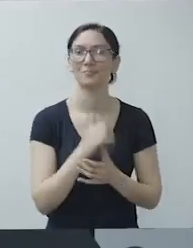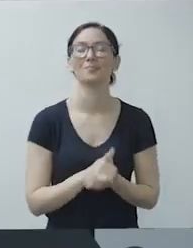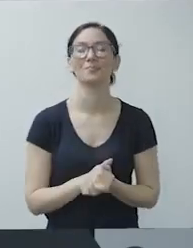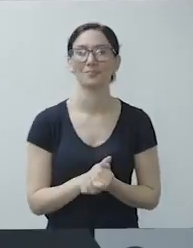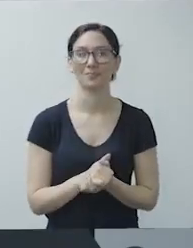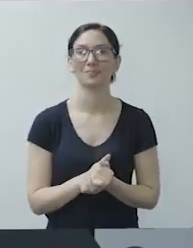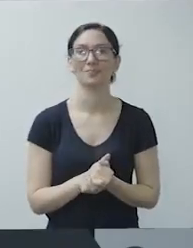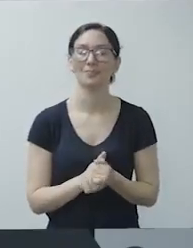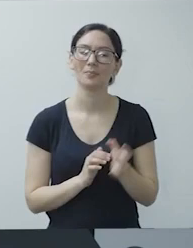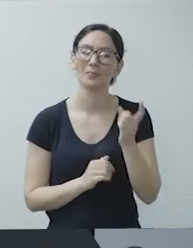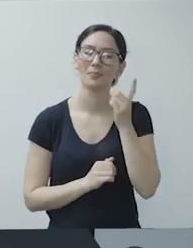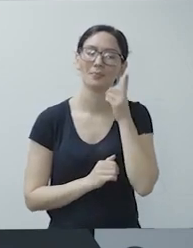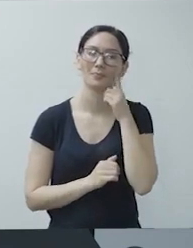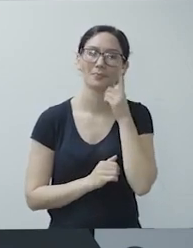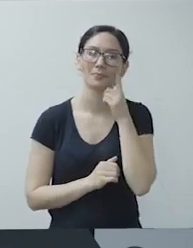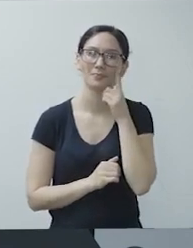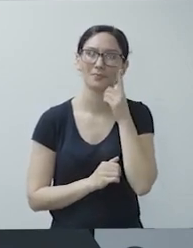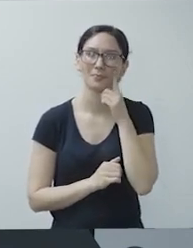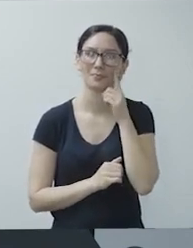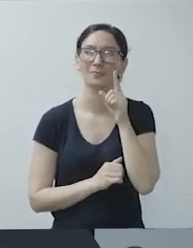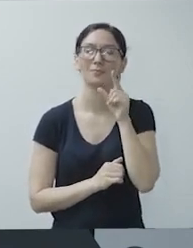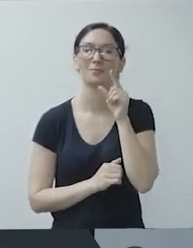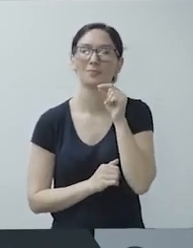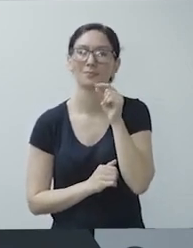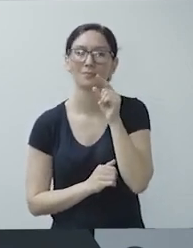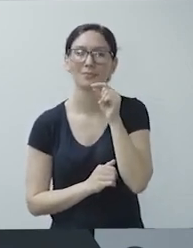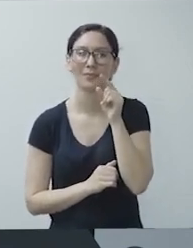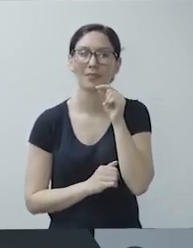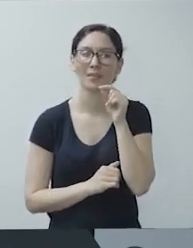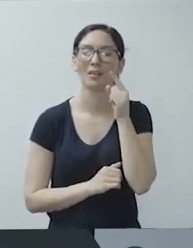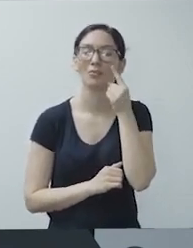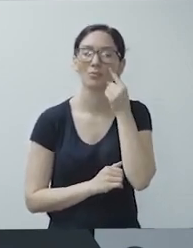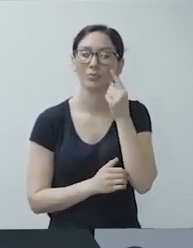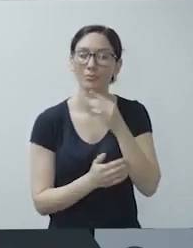Vamos continuar pensando com o nosso passarinho Bem-te-vi?